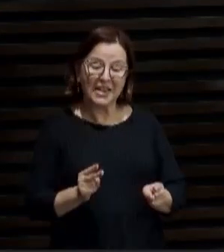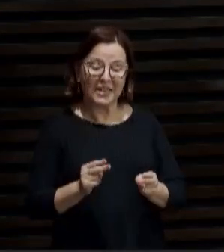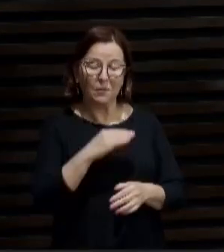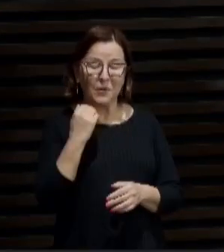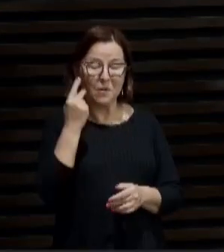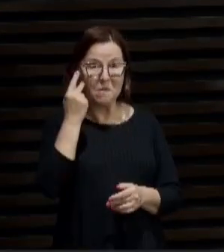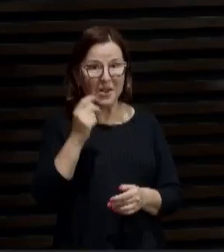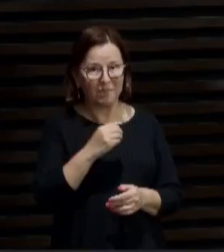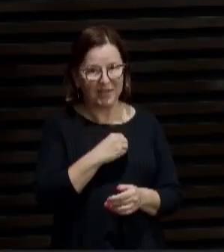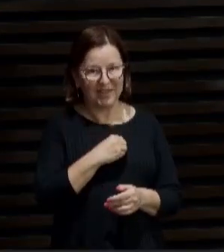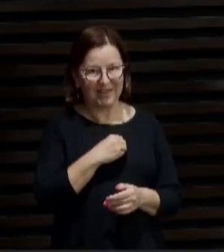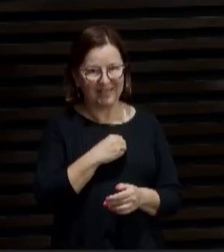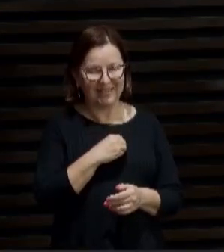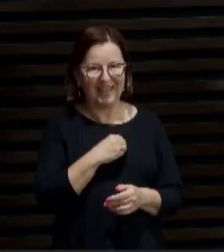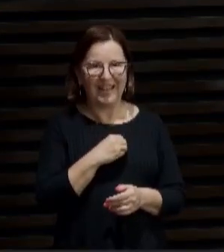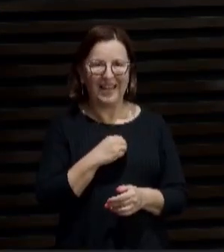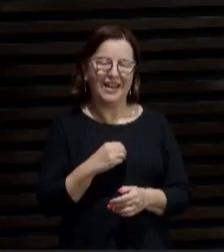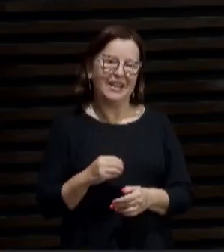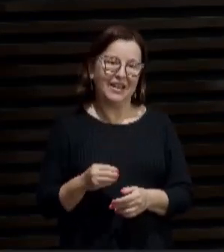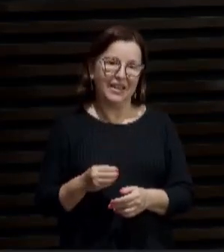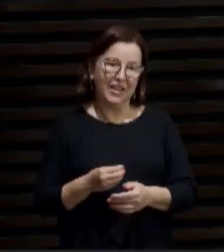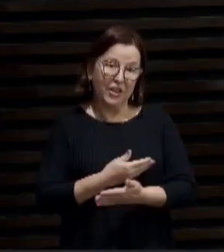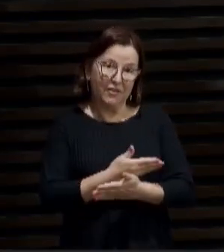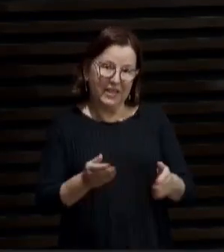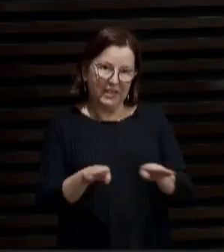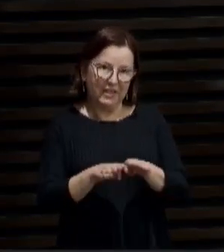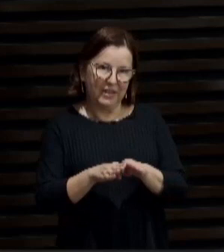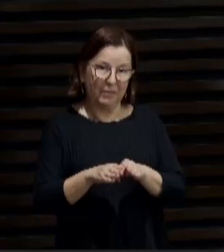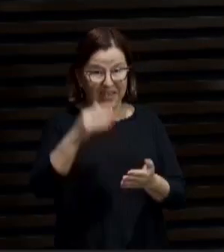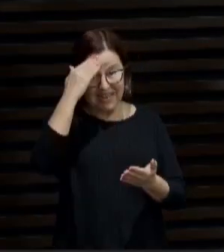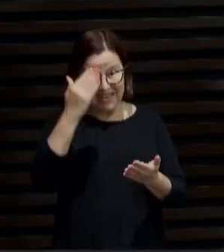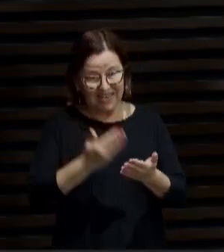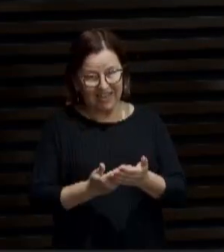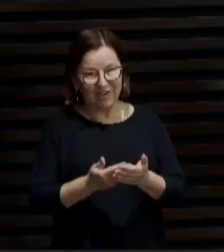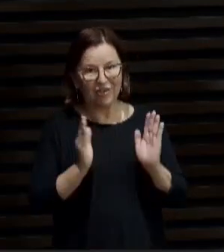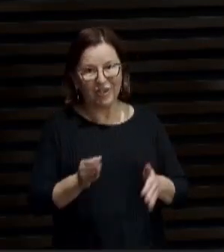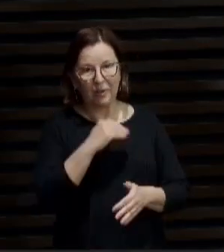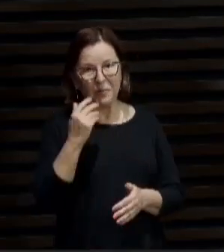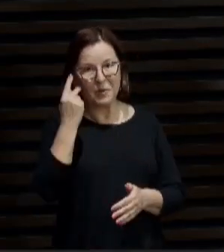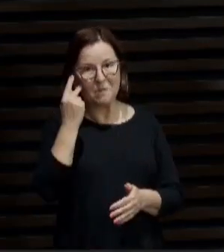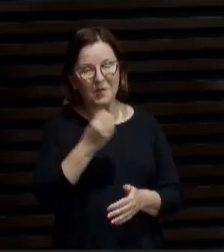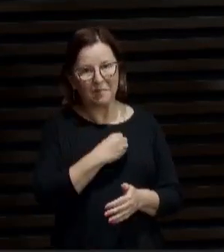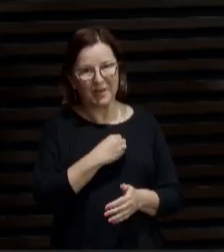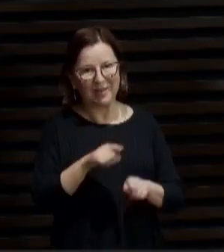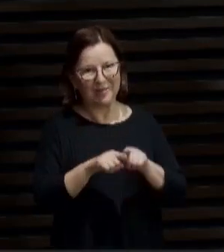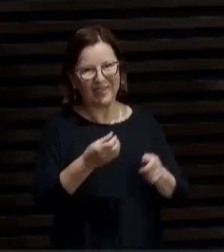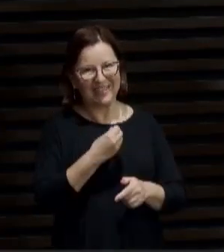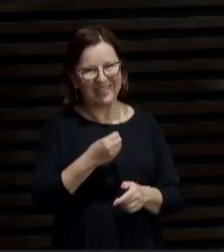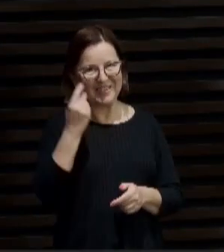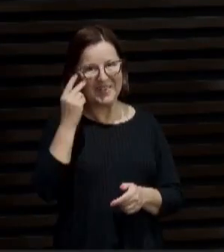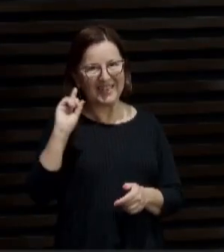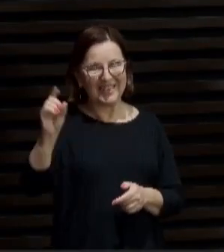Deus. Assim também vós considerai-vos mortos para o pecado, mas vivos para Deus em Cristo